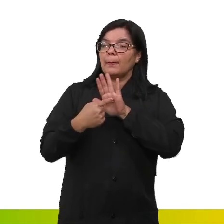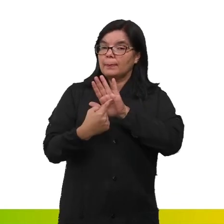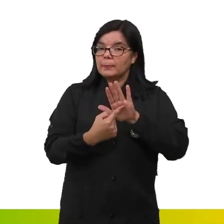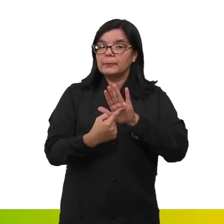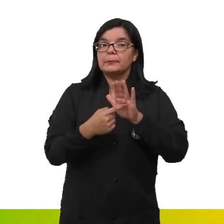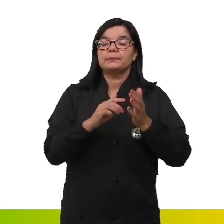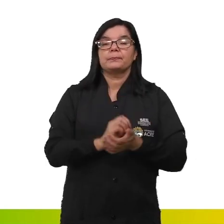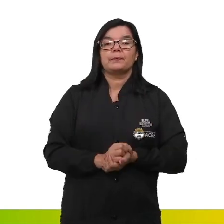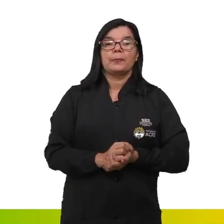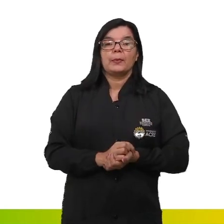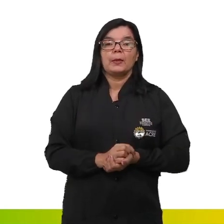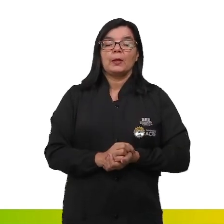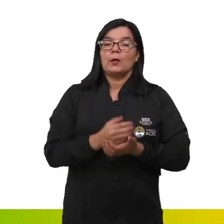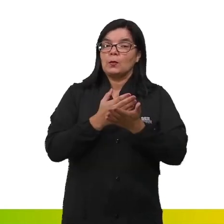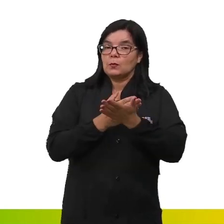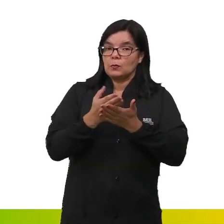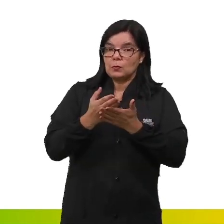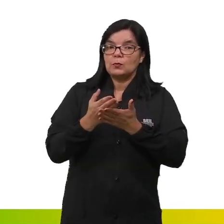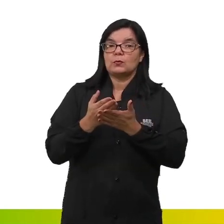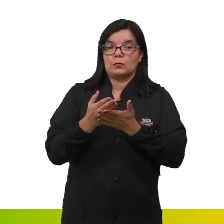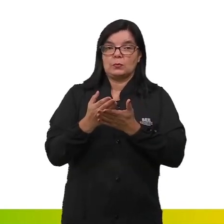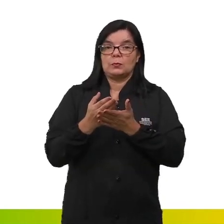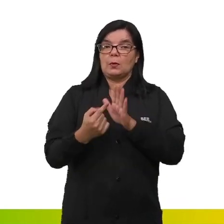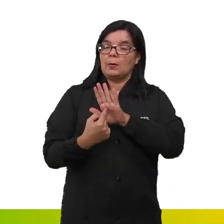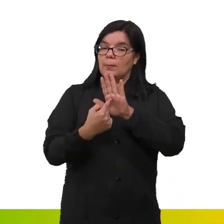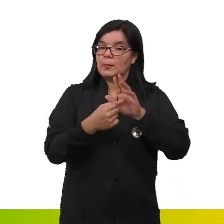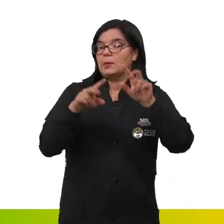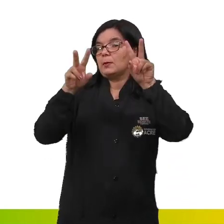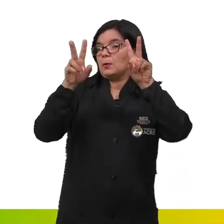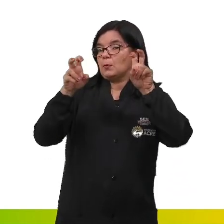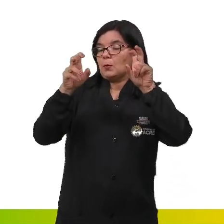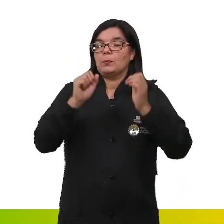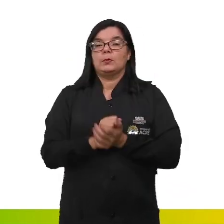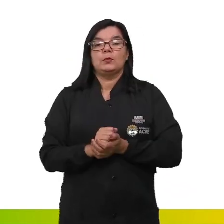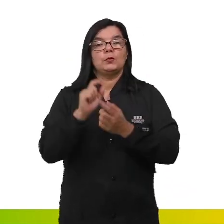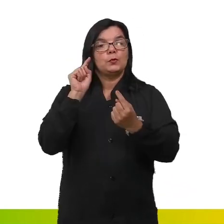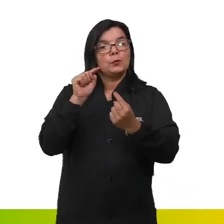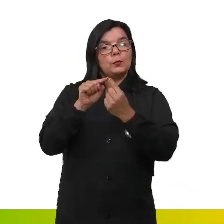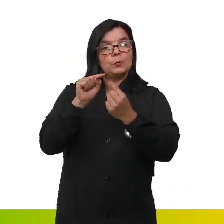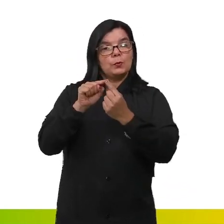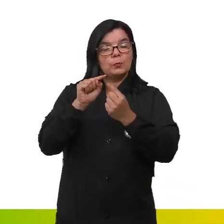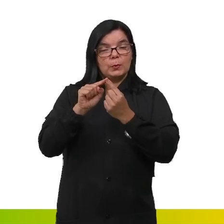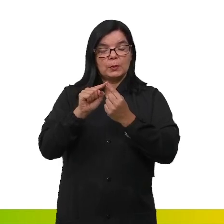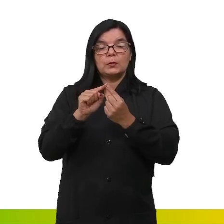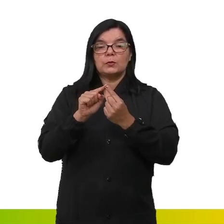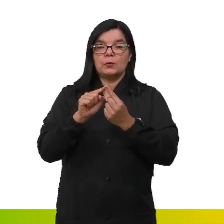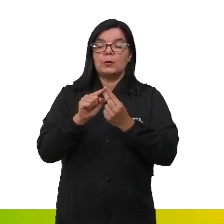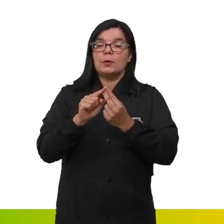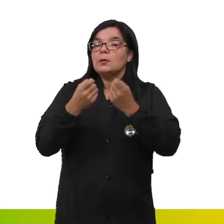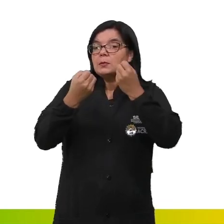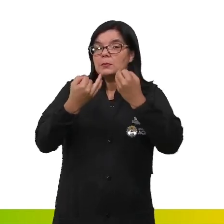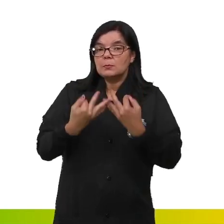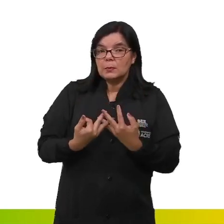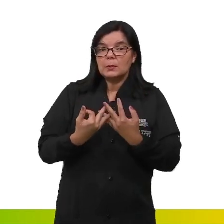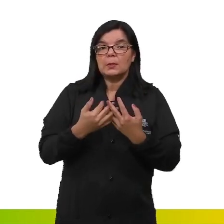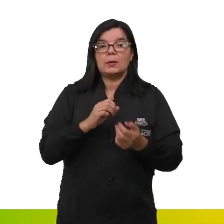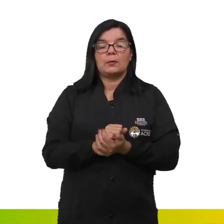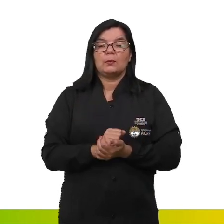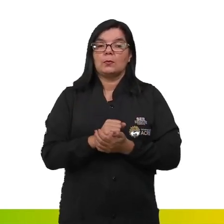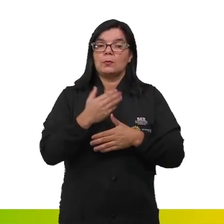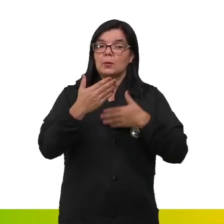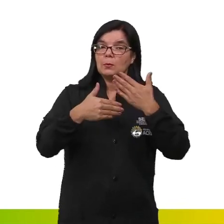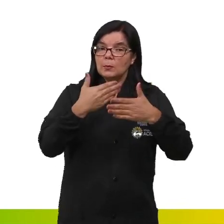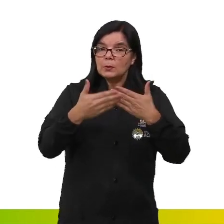apresentação. Então, no início, na introdução, eu apresento o tema, o objetivo e a justificativa. No desenvolvimento,